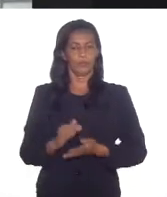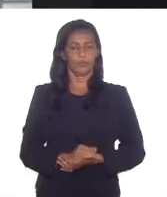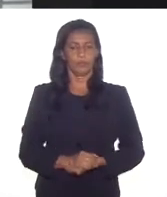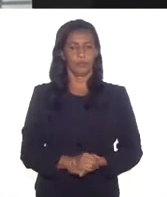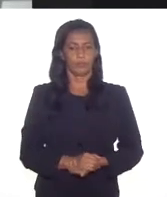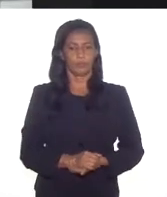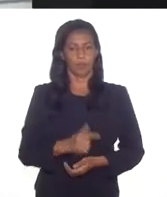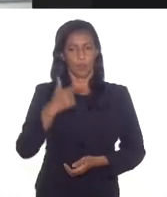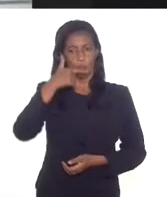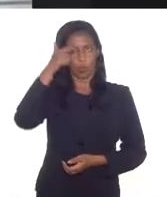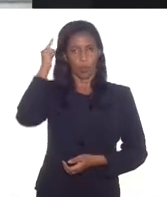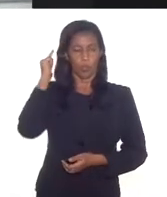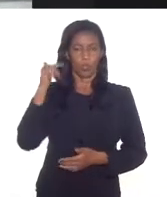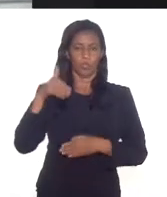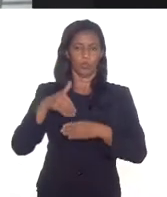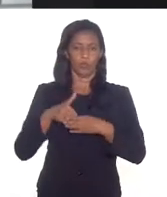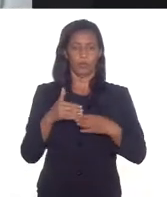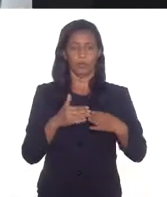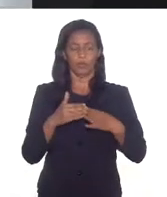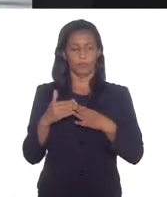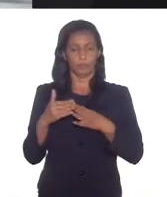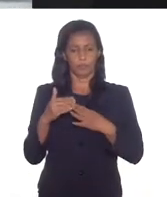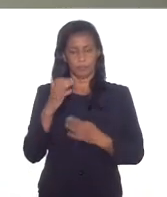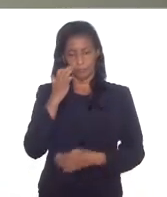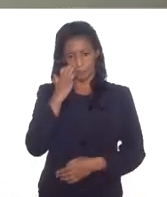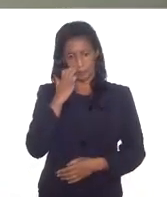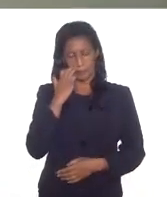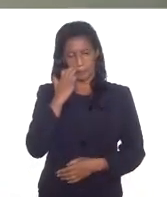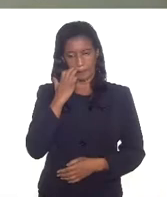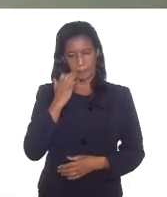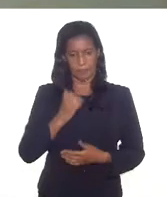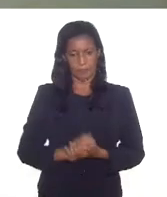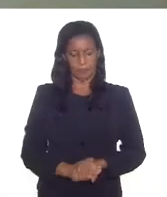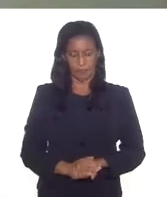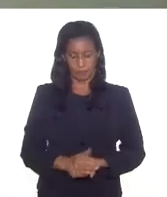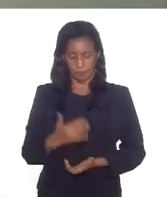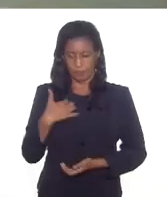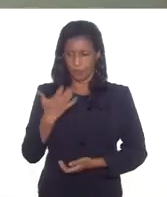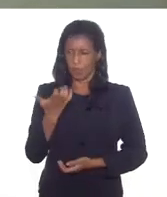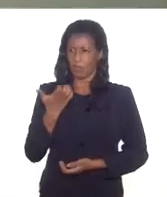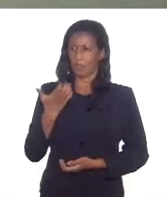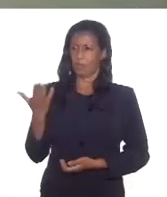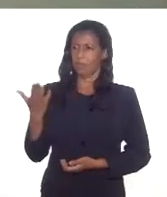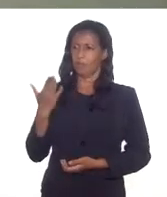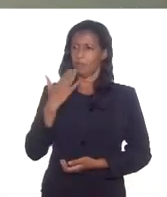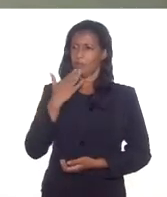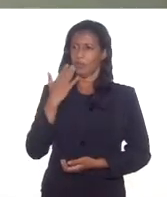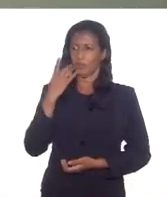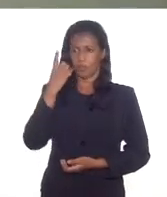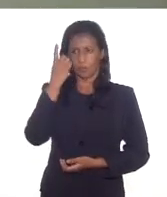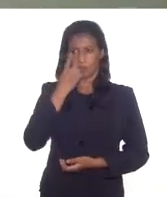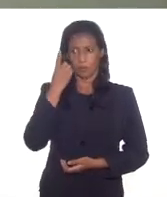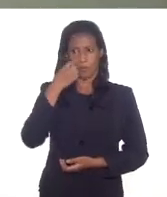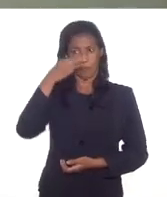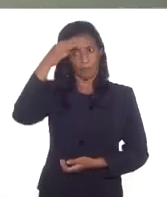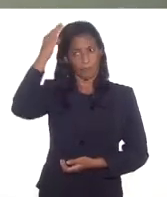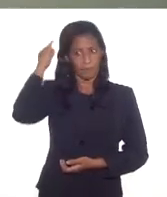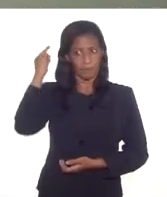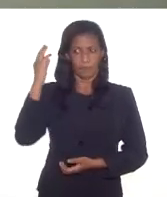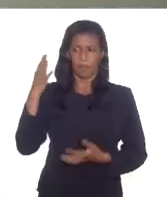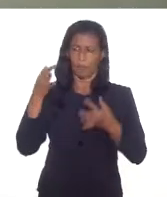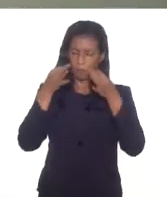Luiz Paulo, voto divergente. Senhor presidente, eu queria que o deputado Márcio Pacheco prestasse atenção na